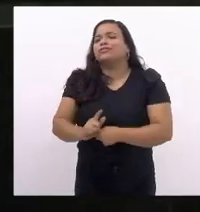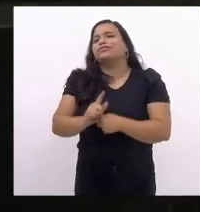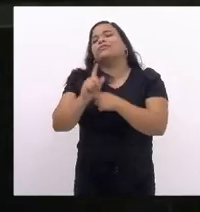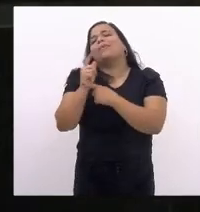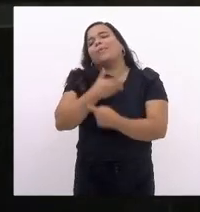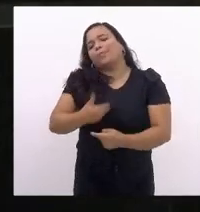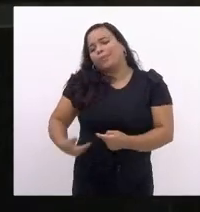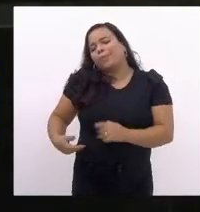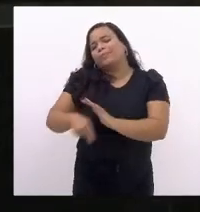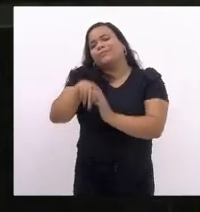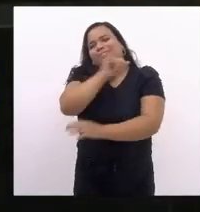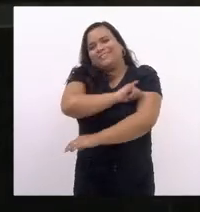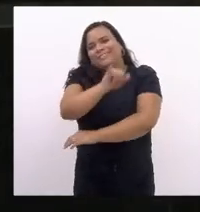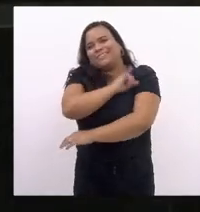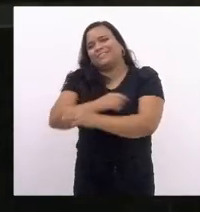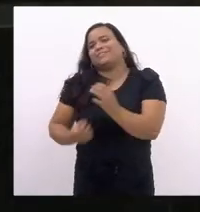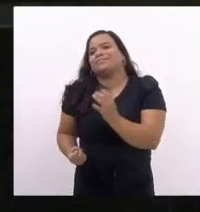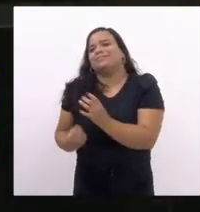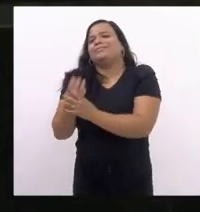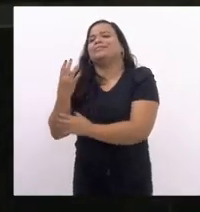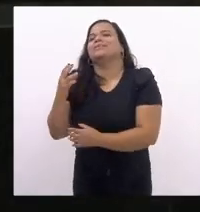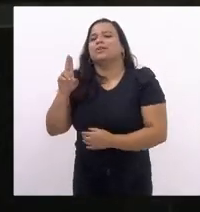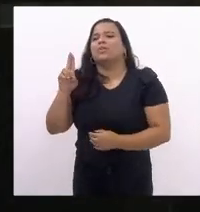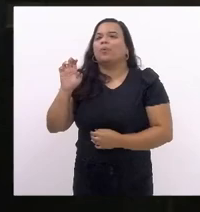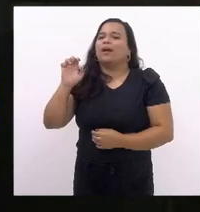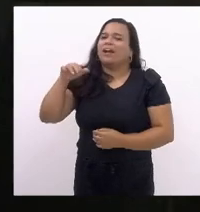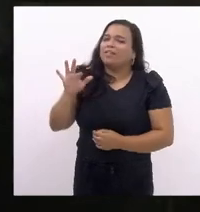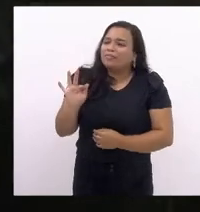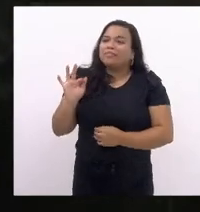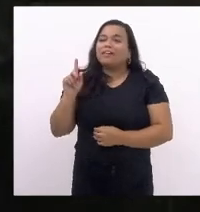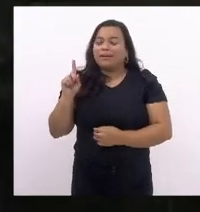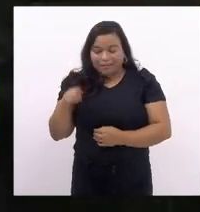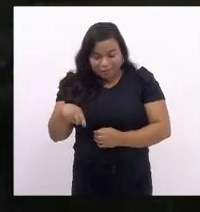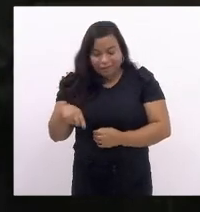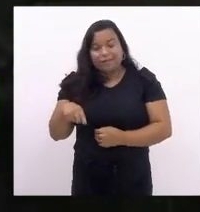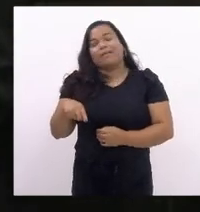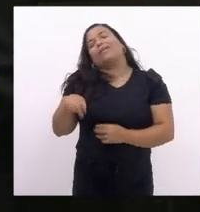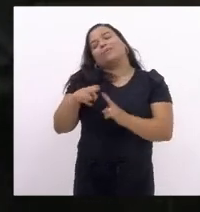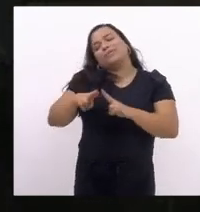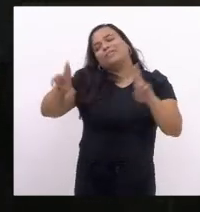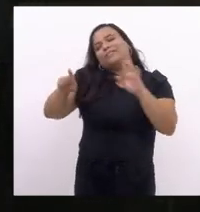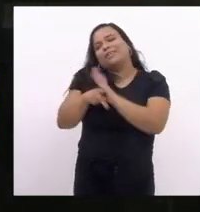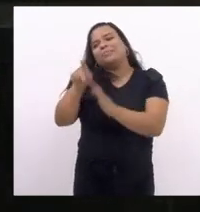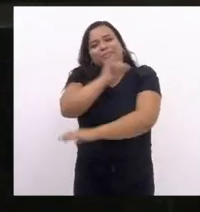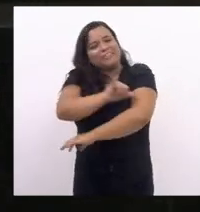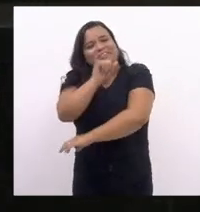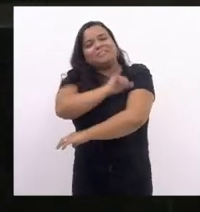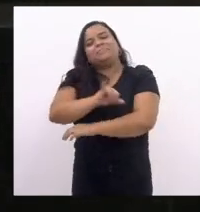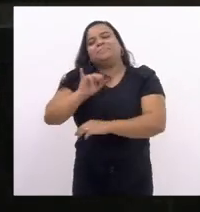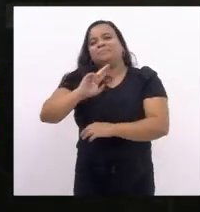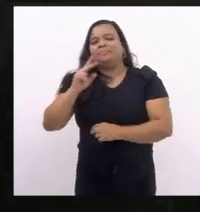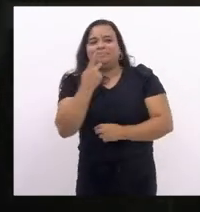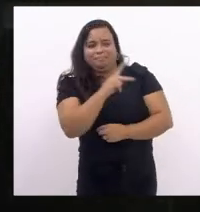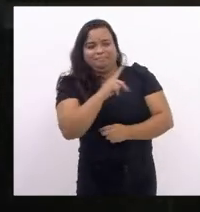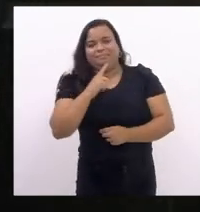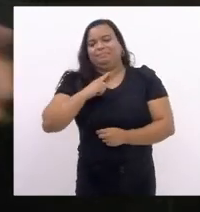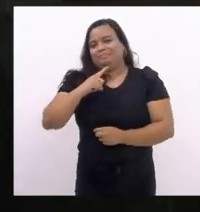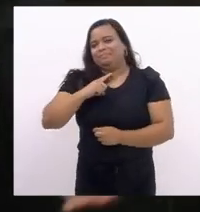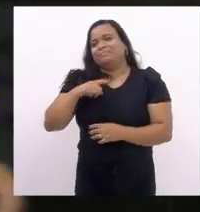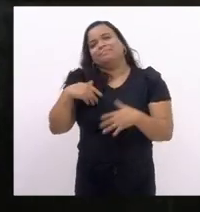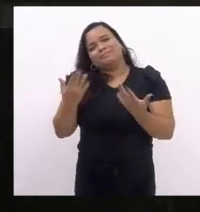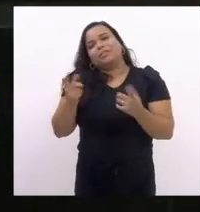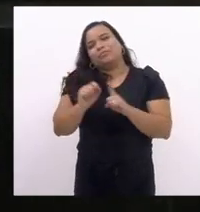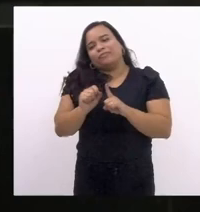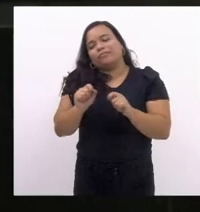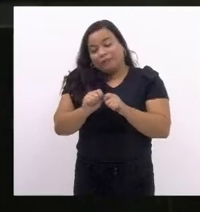UENF, a nossa gloriosa Universidade Estadual do Norte Fluminense, que leva o seu nome, inclusive. Então, queria fazer aqui uma